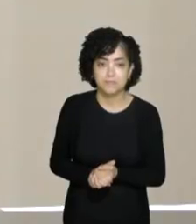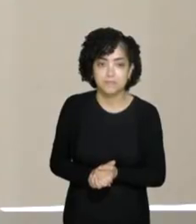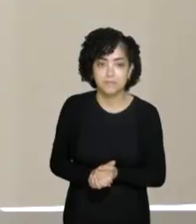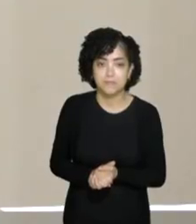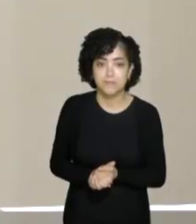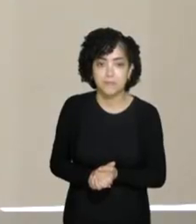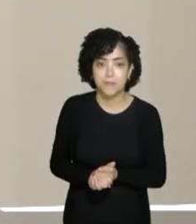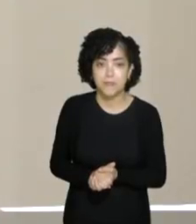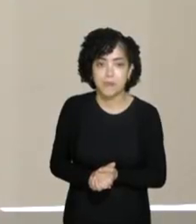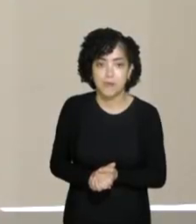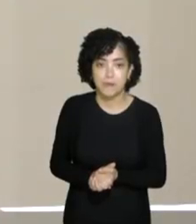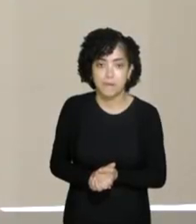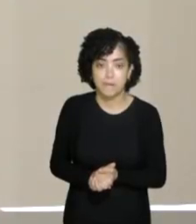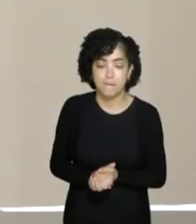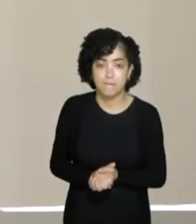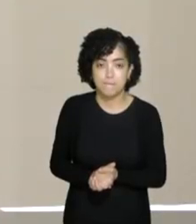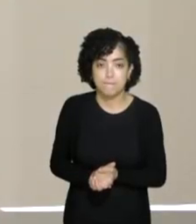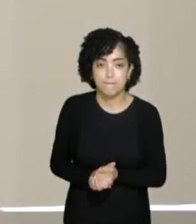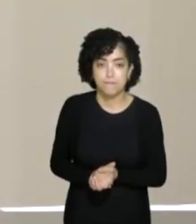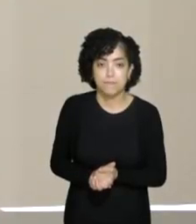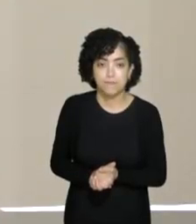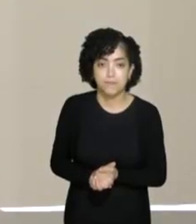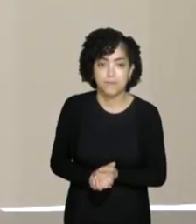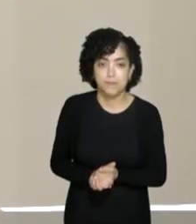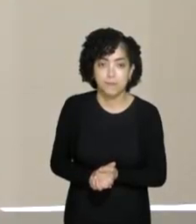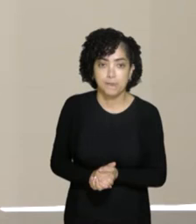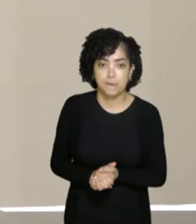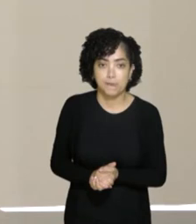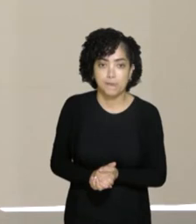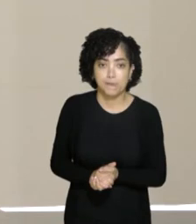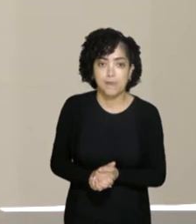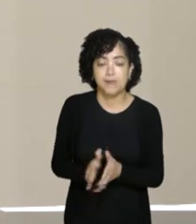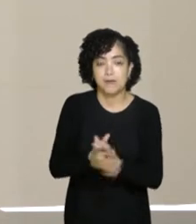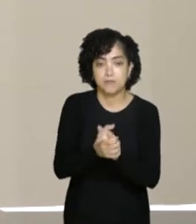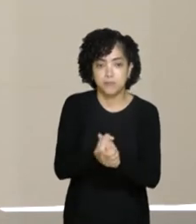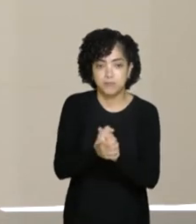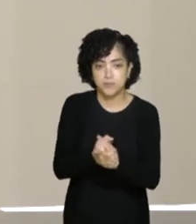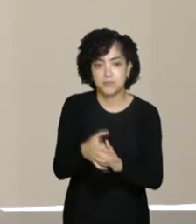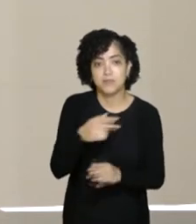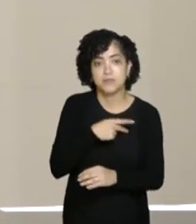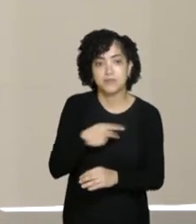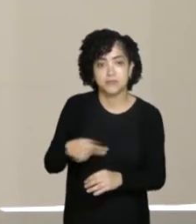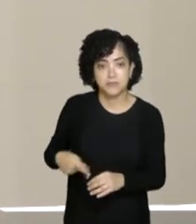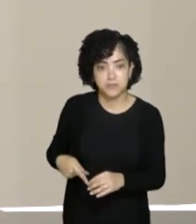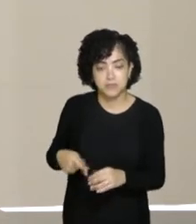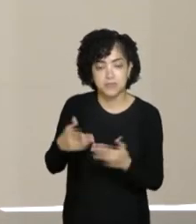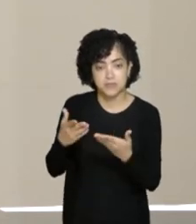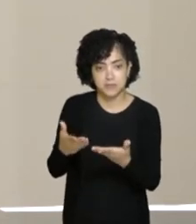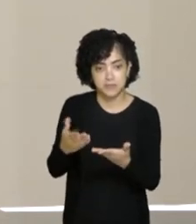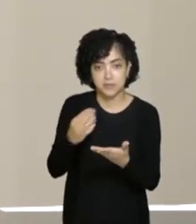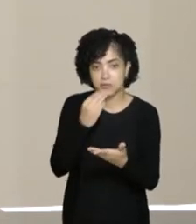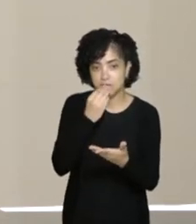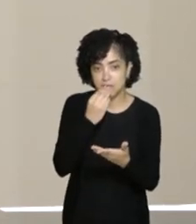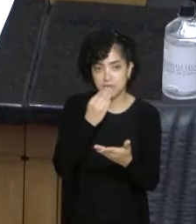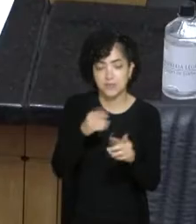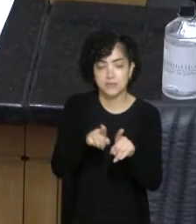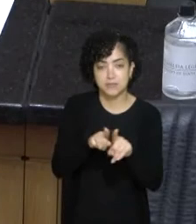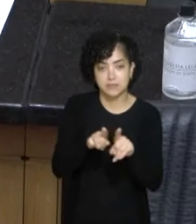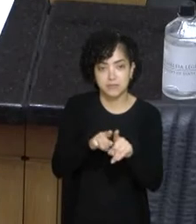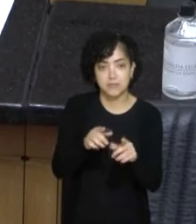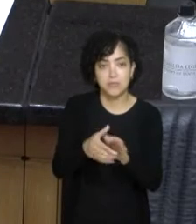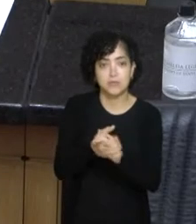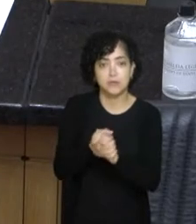palavra ao deputado Nazareno Martins. Cumprimento aí o nosso presidente da casa, cumprimento o nosso